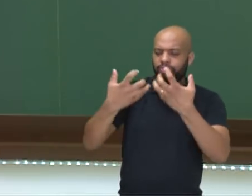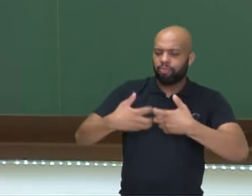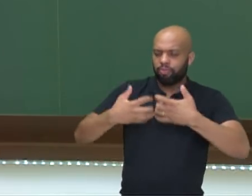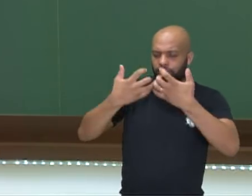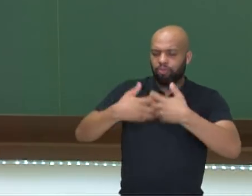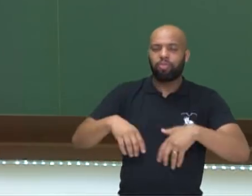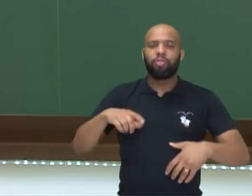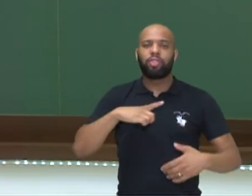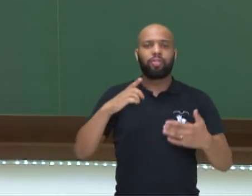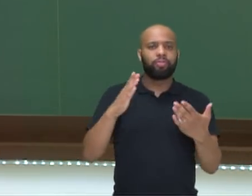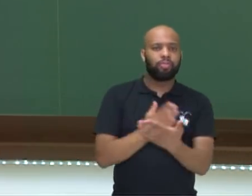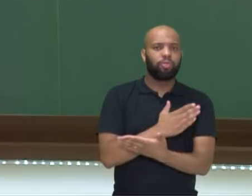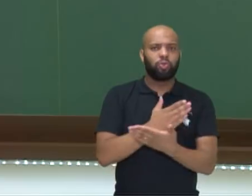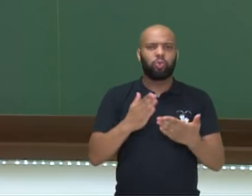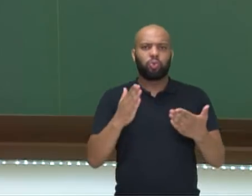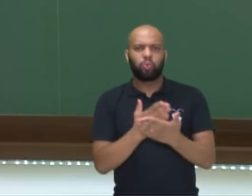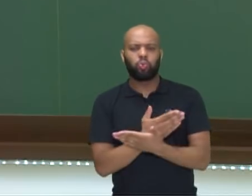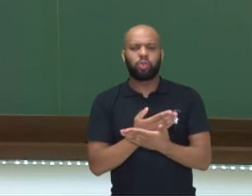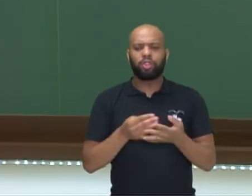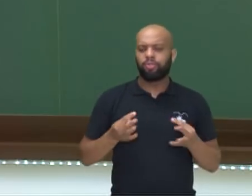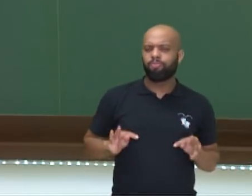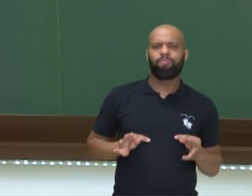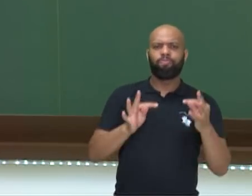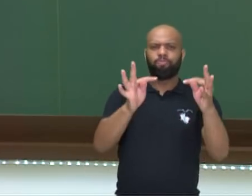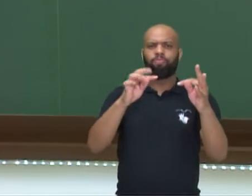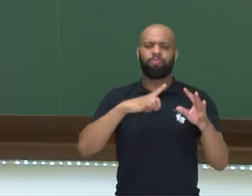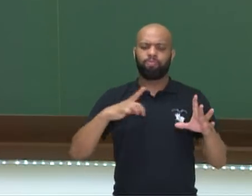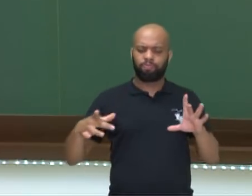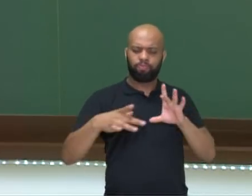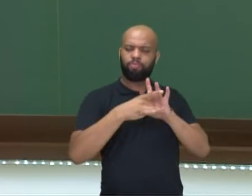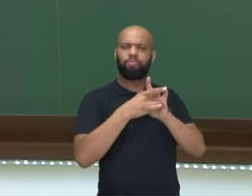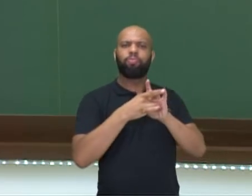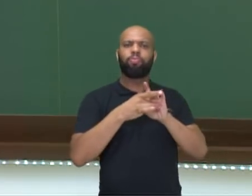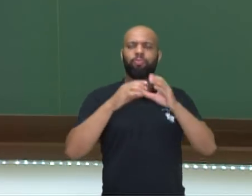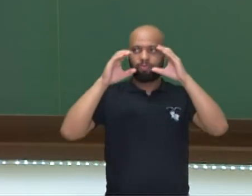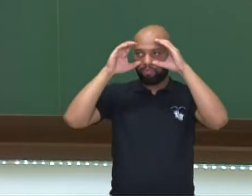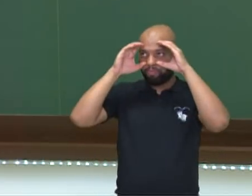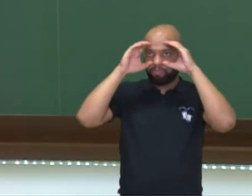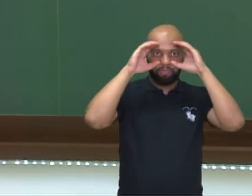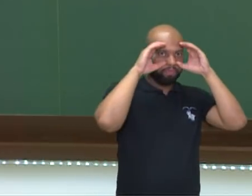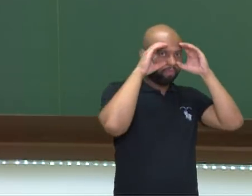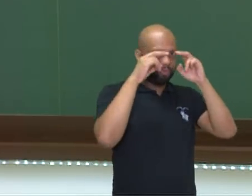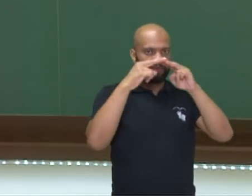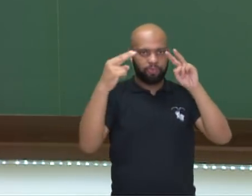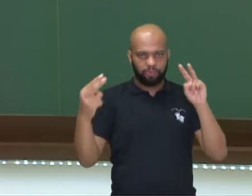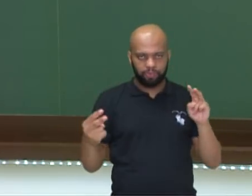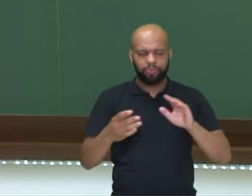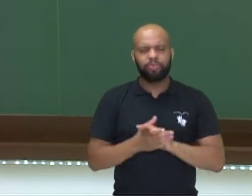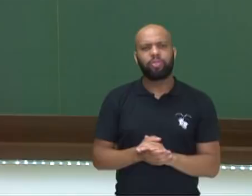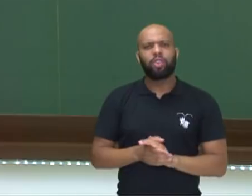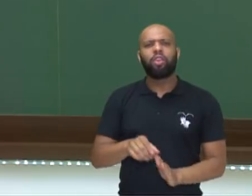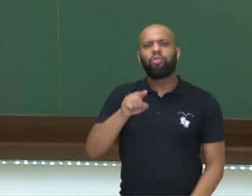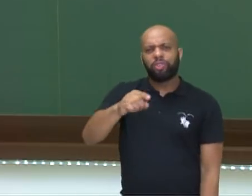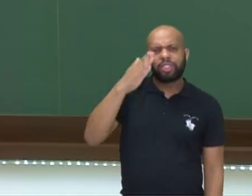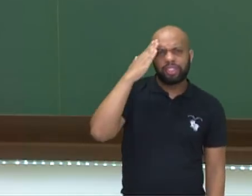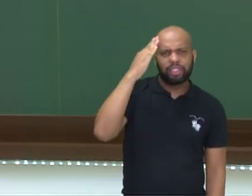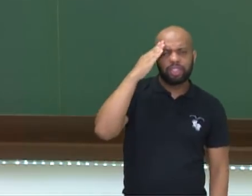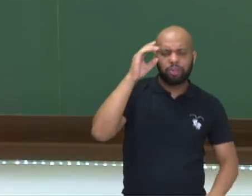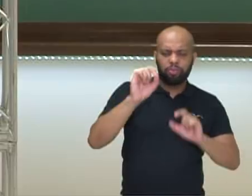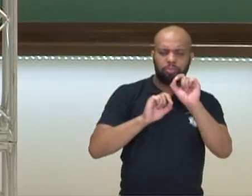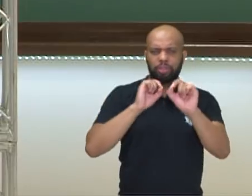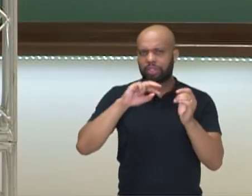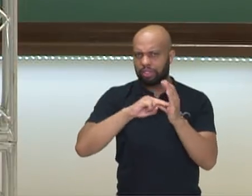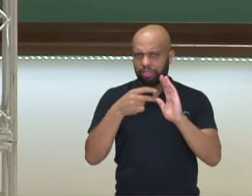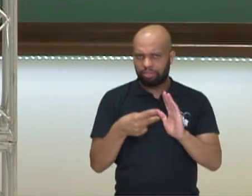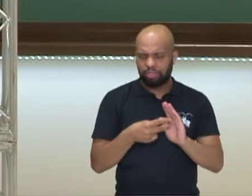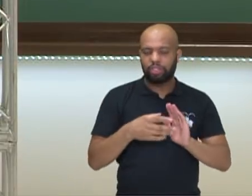funcionam alguns dispositivos de realidade virtual. E aí, você sabe o que é isso?